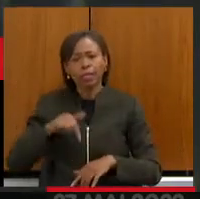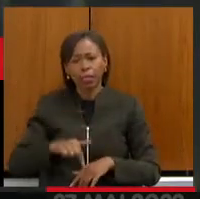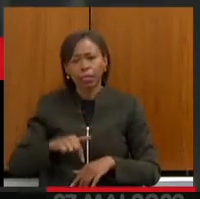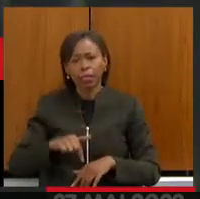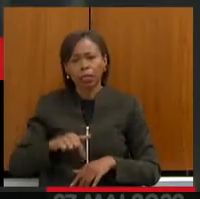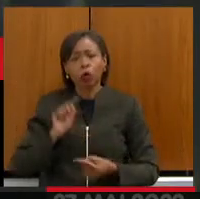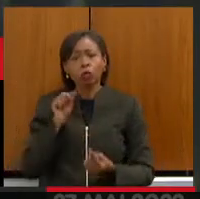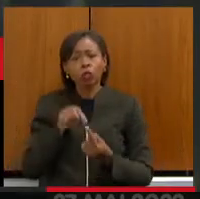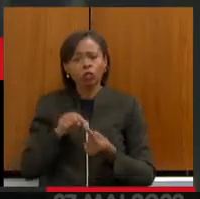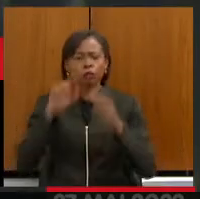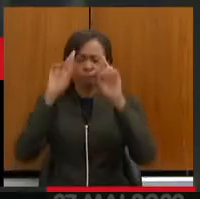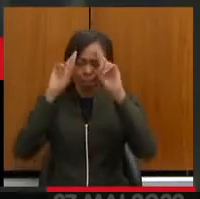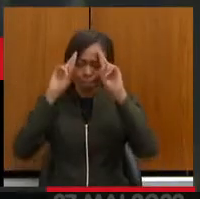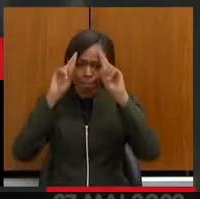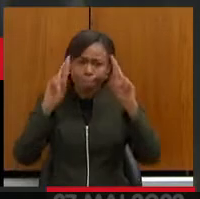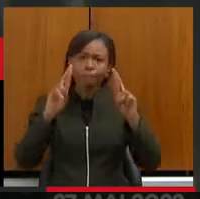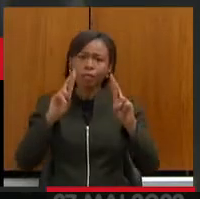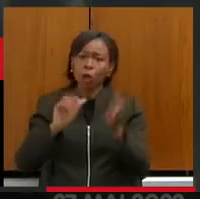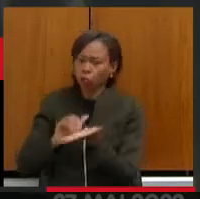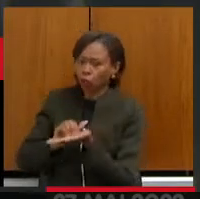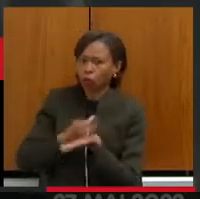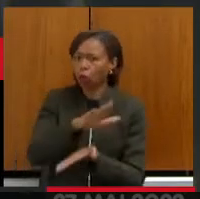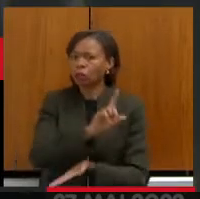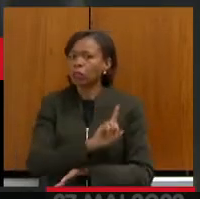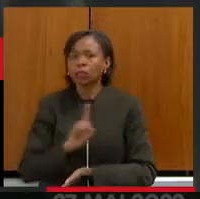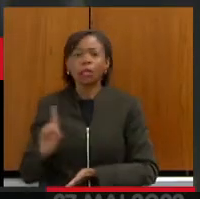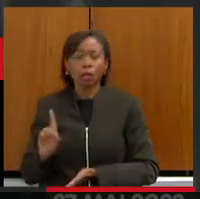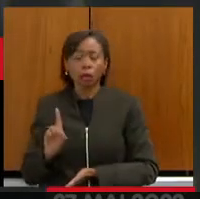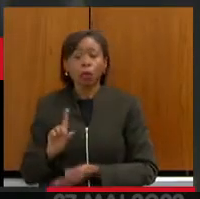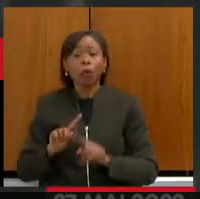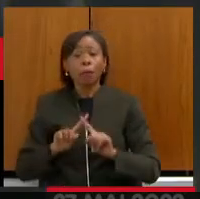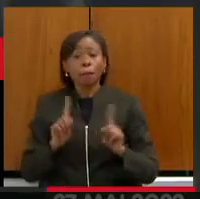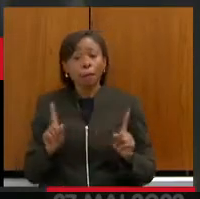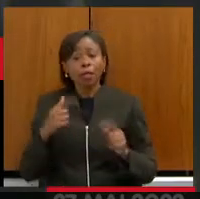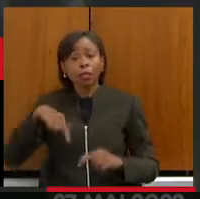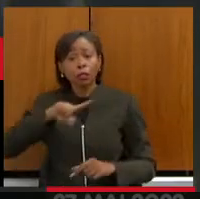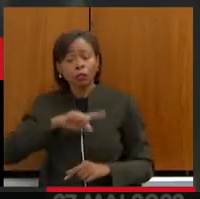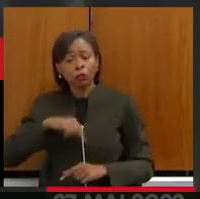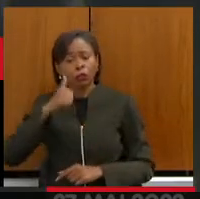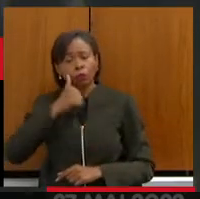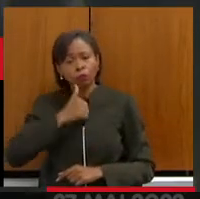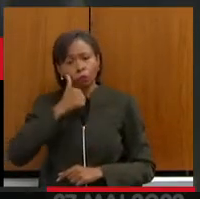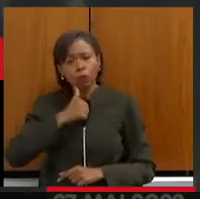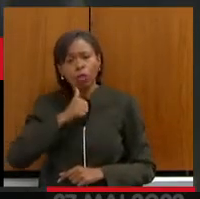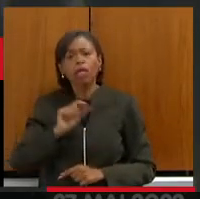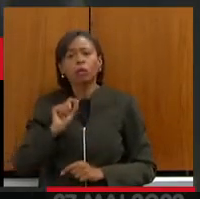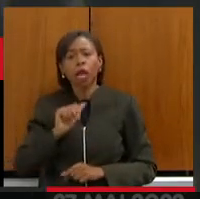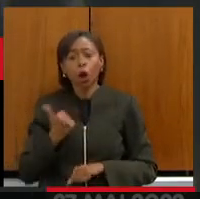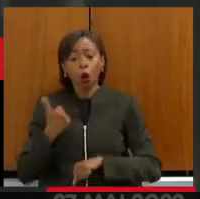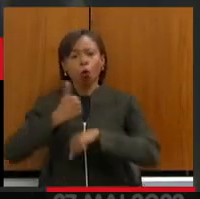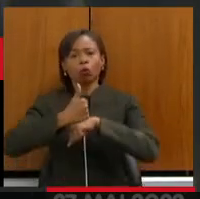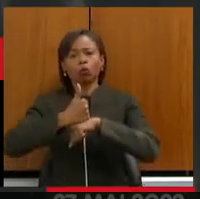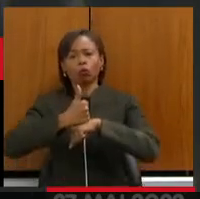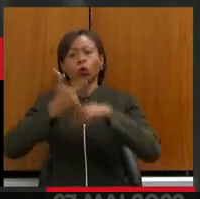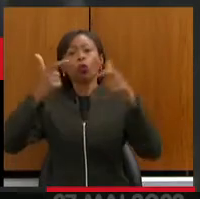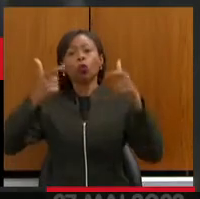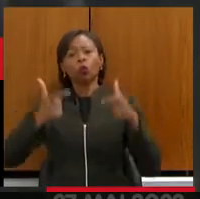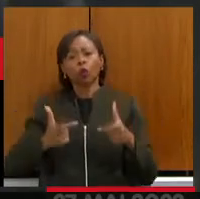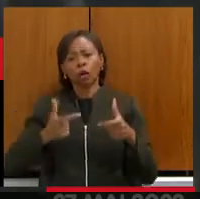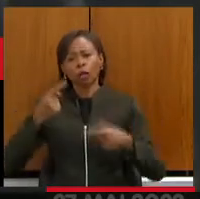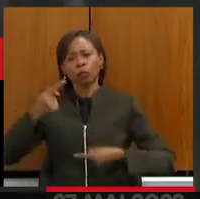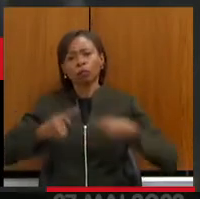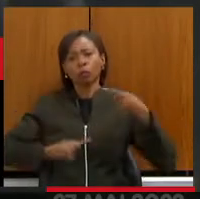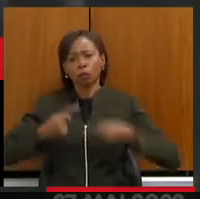respeitem para que não nos expulsem e para que a gente e ocupe o lugar da política que